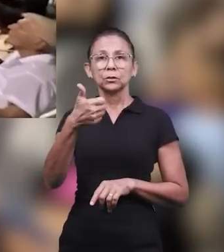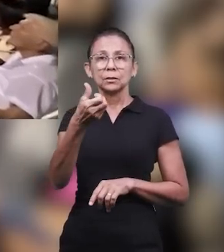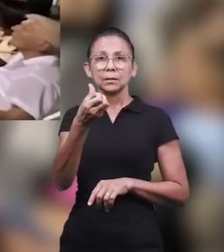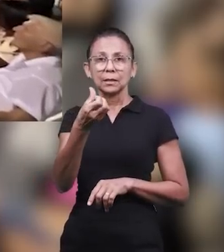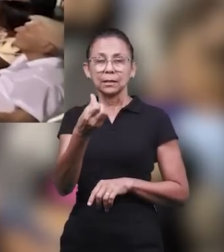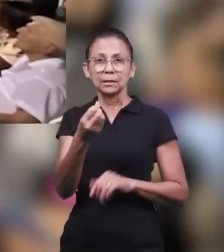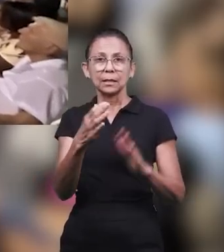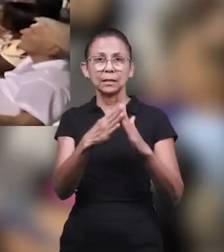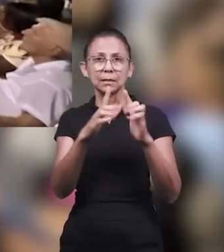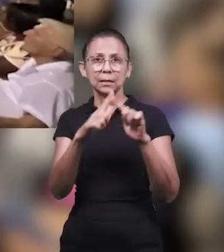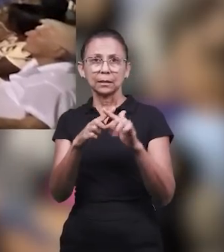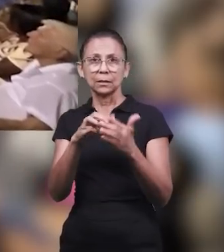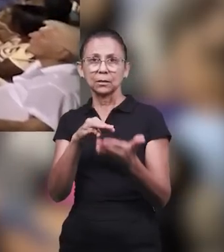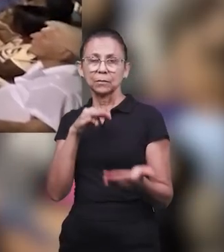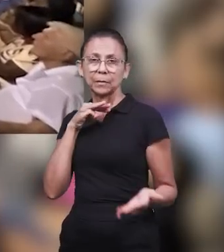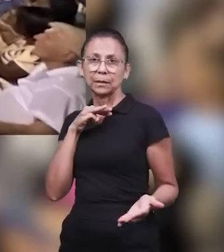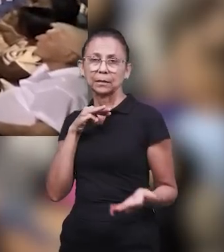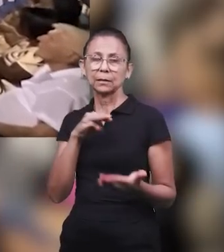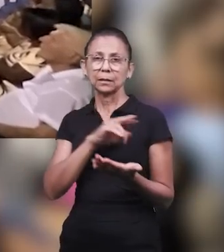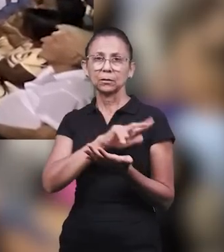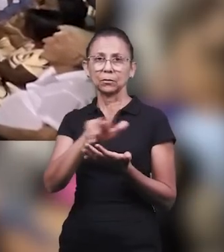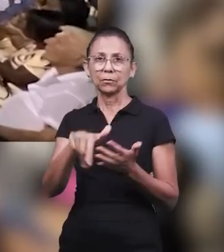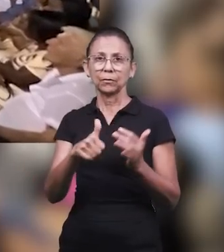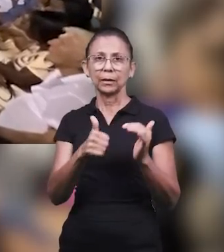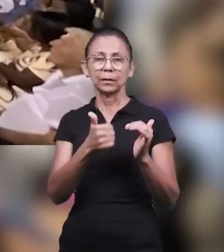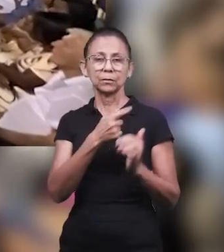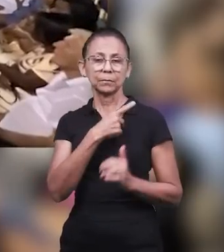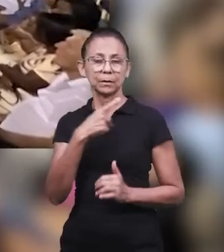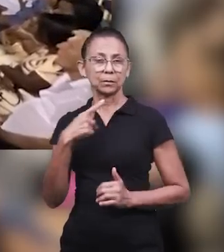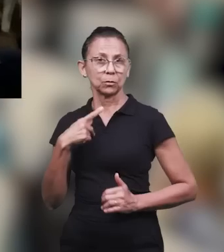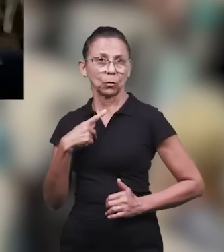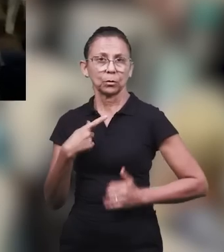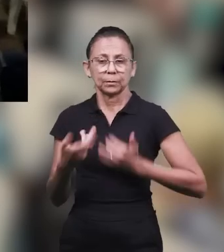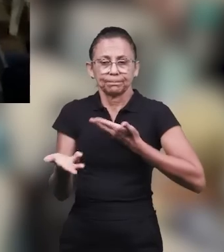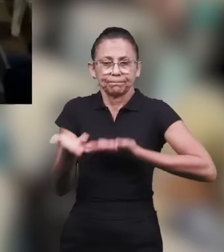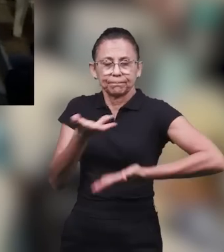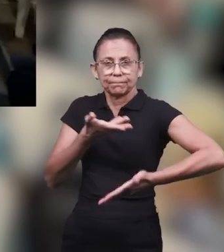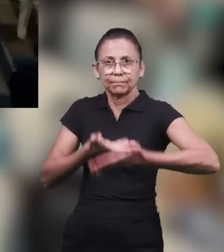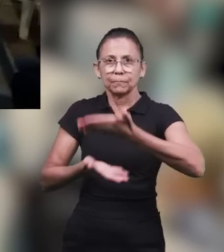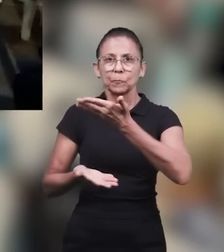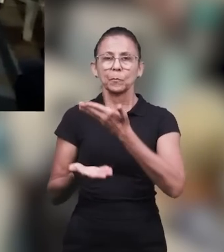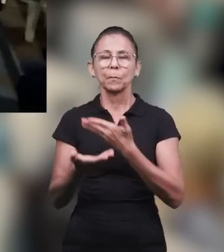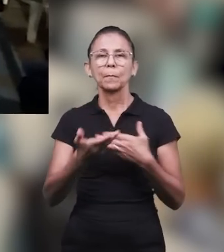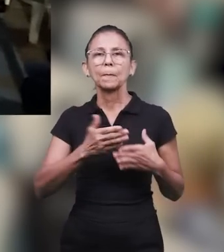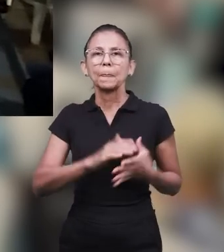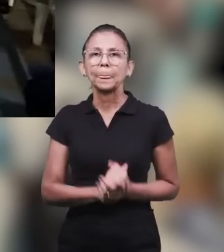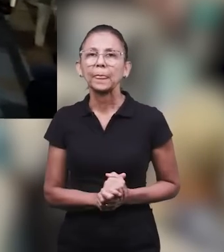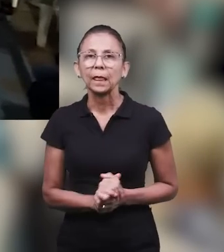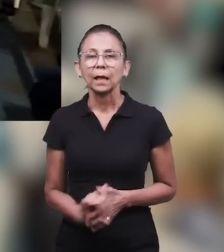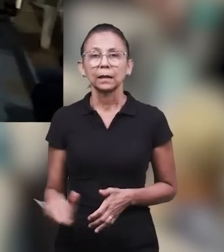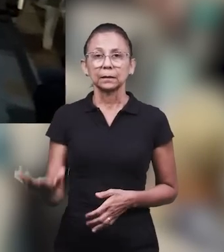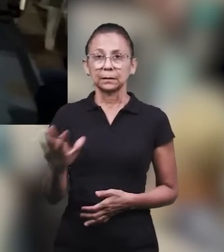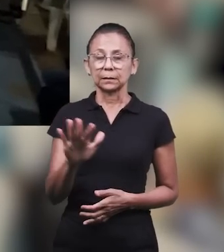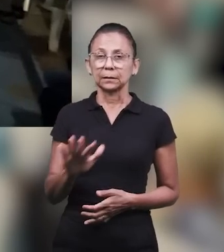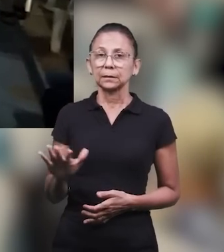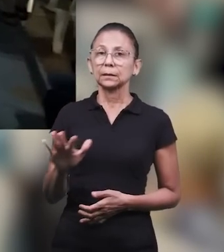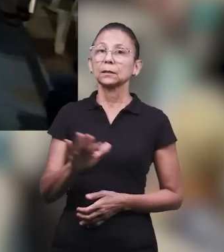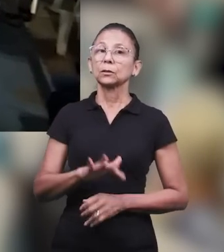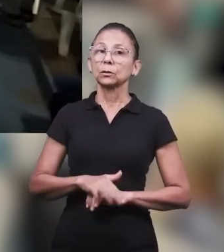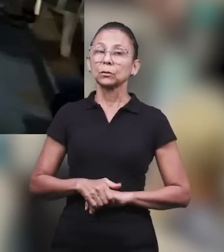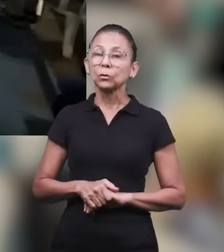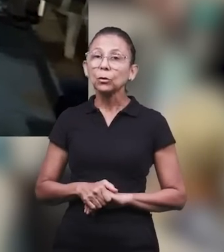13 pastores envolvidos neste trabalho. Como nesta área há cerca de 1.000 membros, nesta noite, o